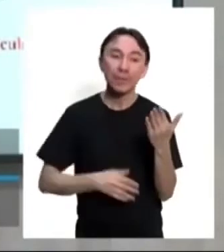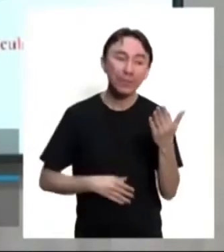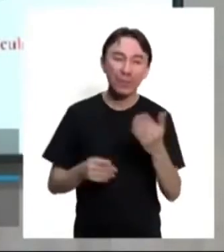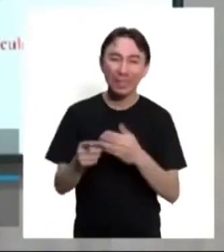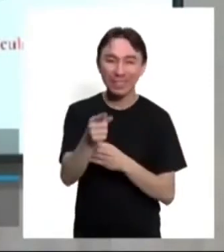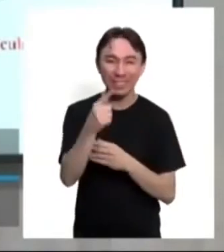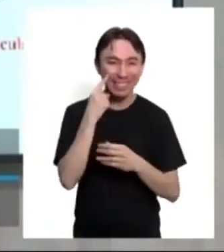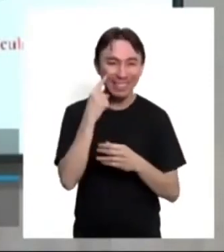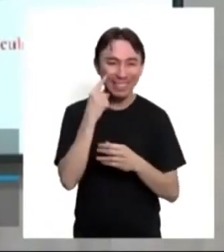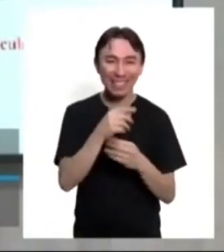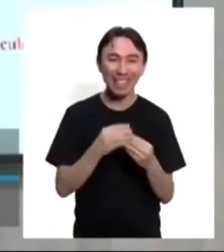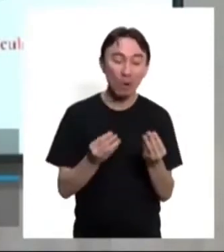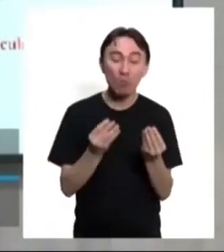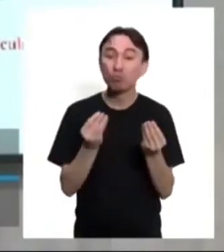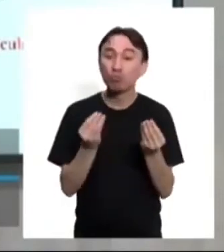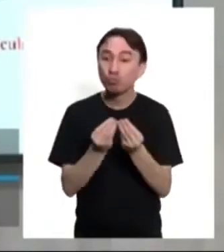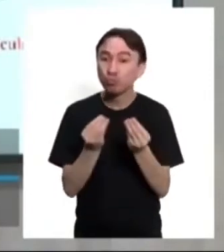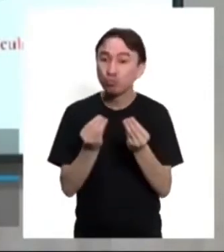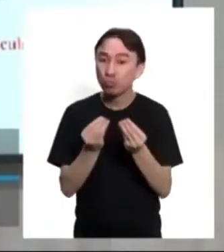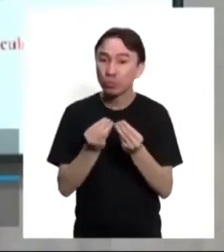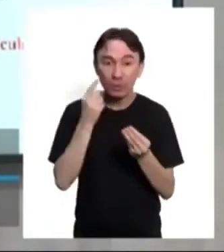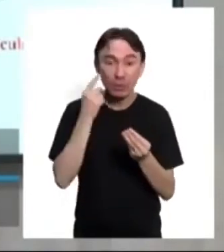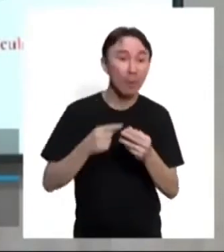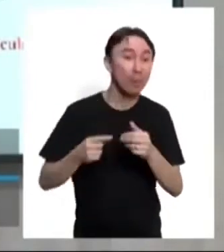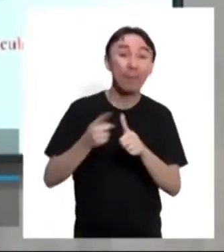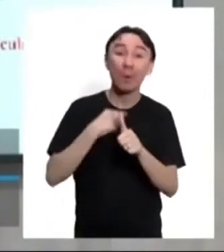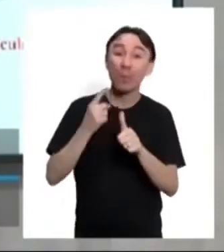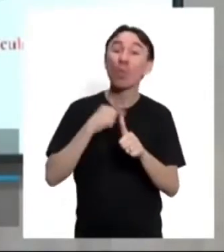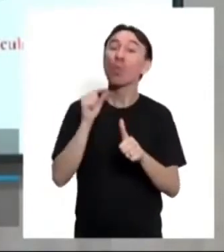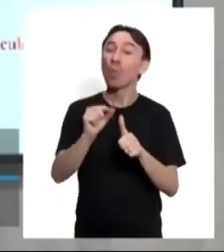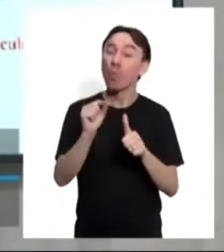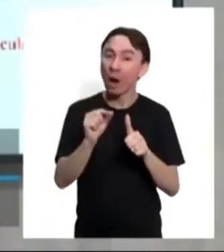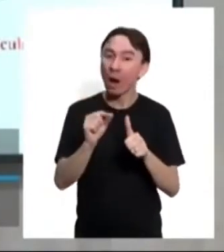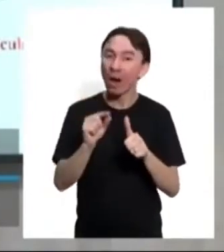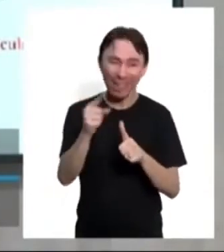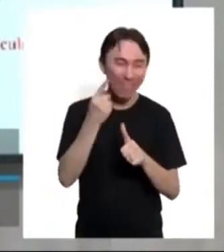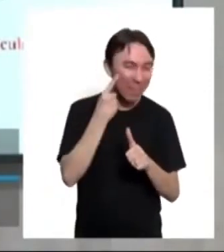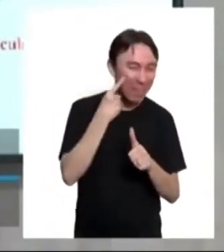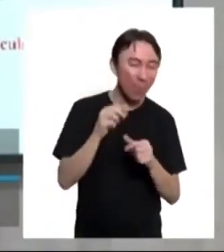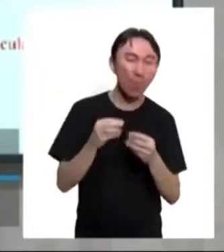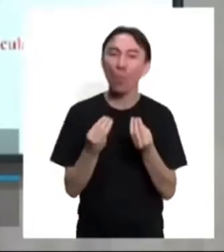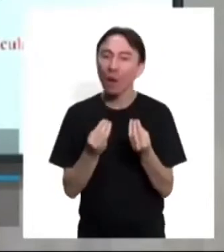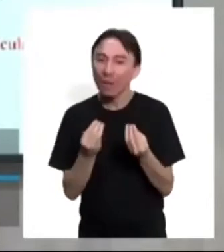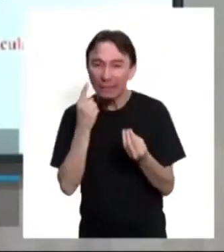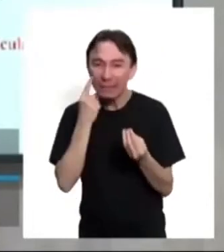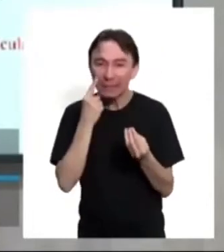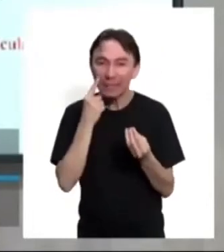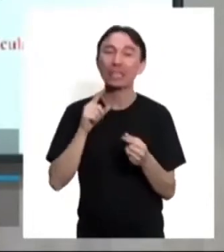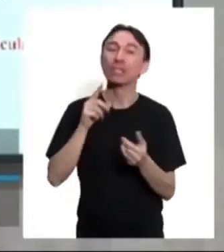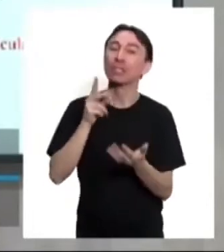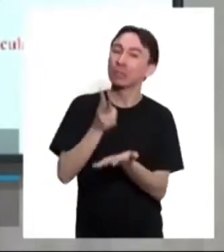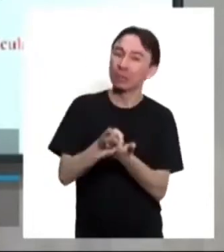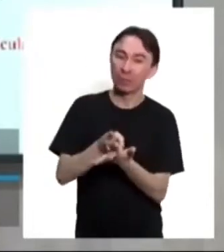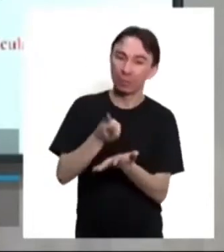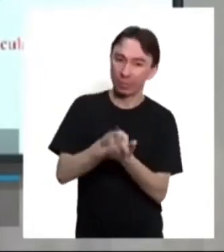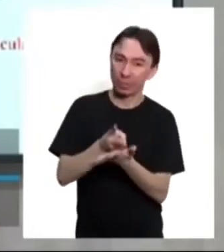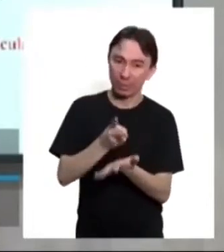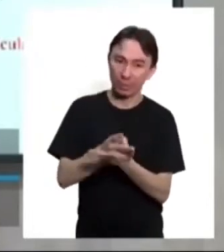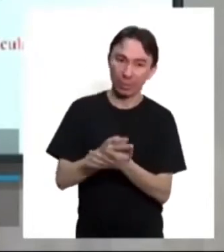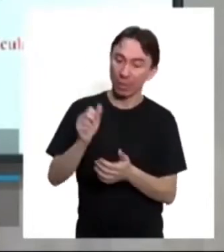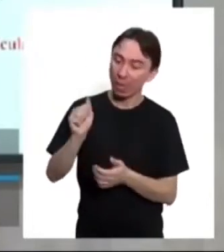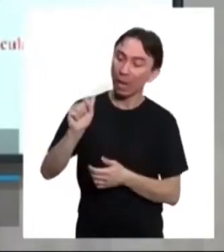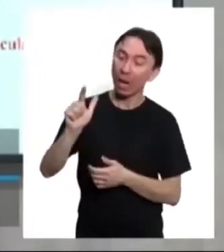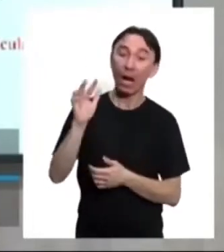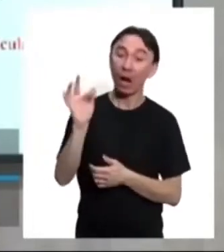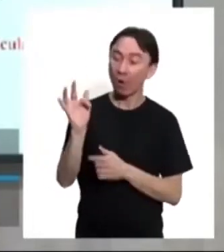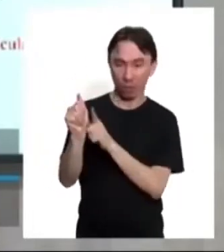você sempre olha em primeiro lugar para calcular quantas elas foram emitidas é sempre alfa, porque alfa muda a